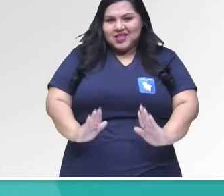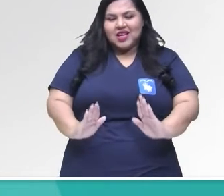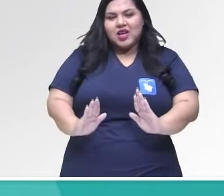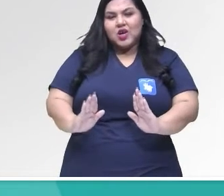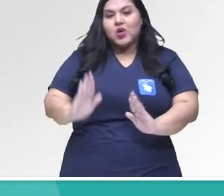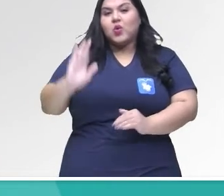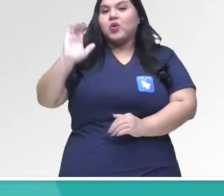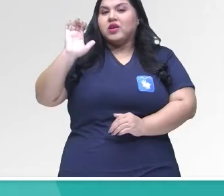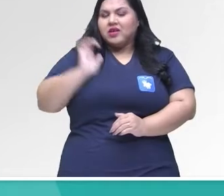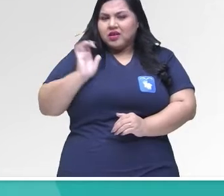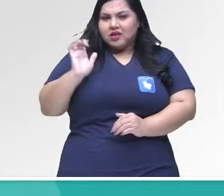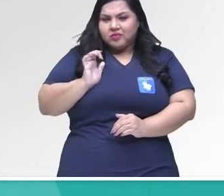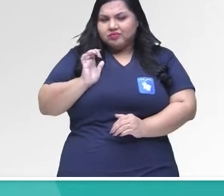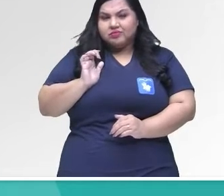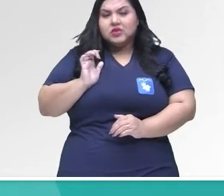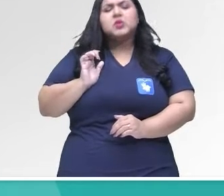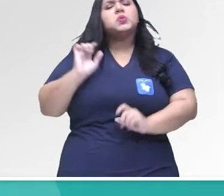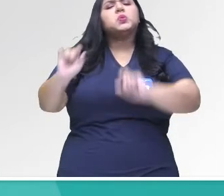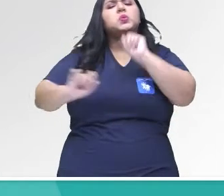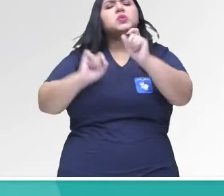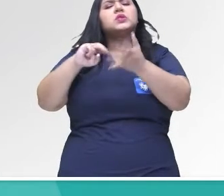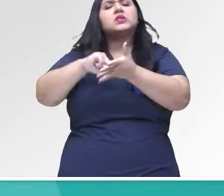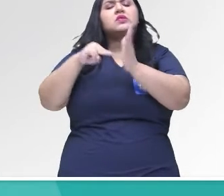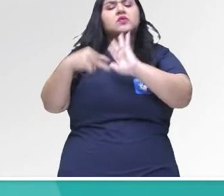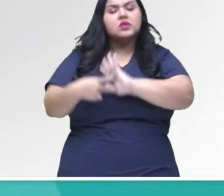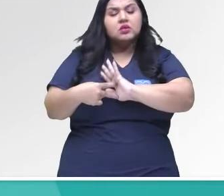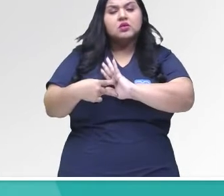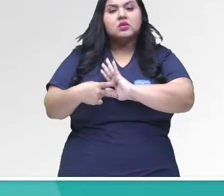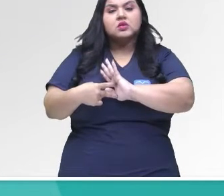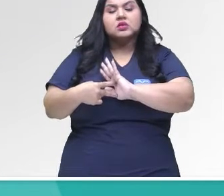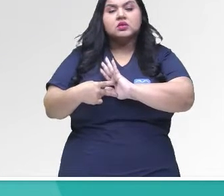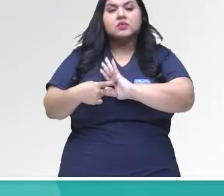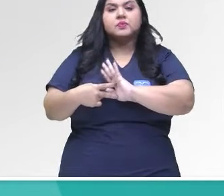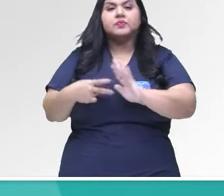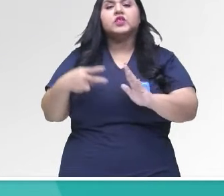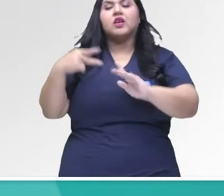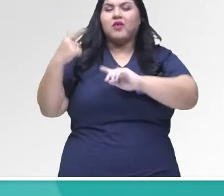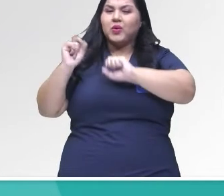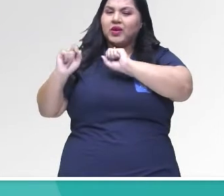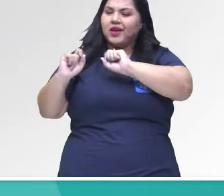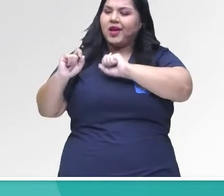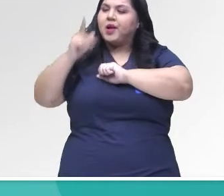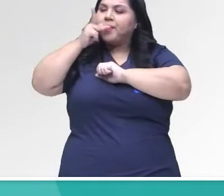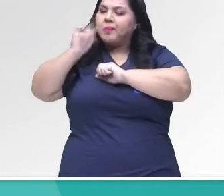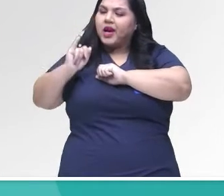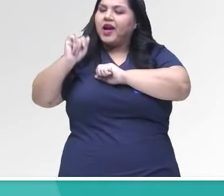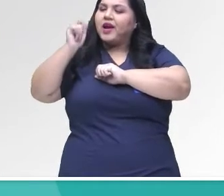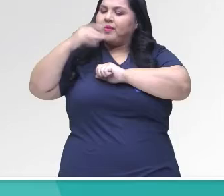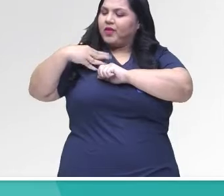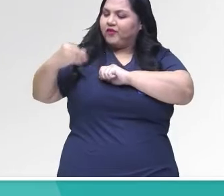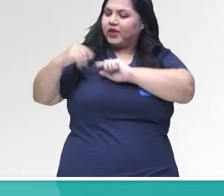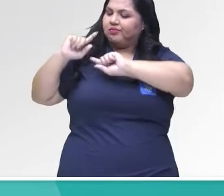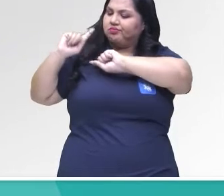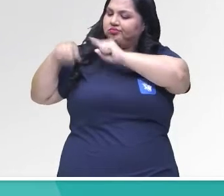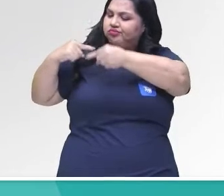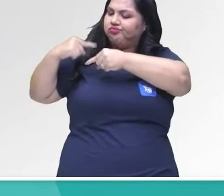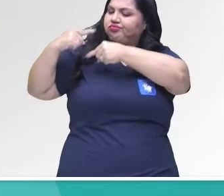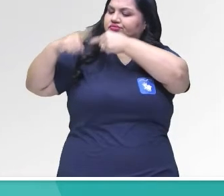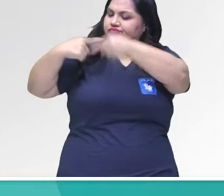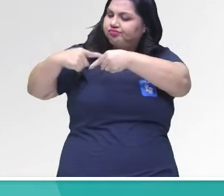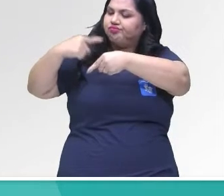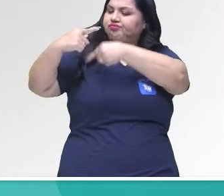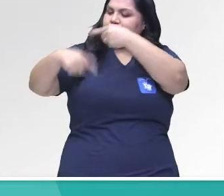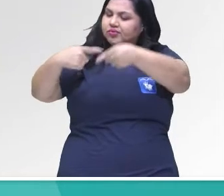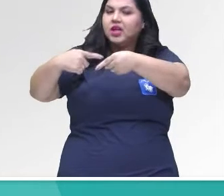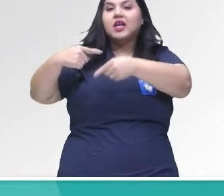títulos nobiliárquicos. O que são esses títulos? São os títulos que vão passar de pai para filho, que vão ter algumas